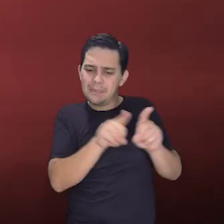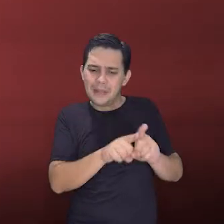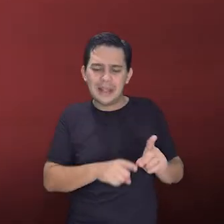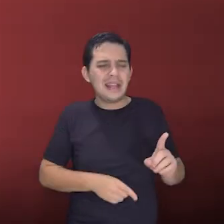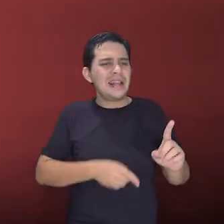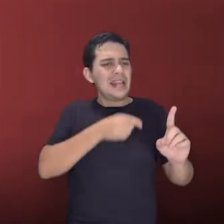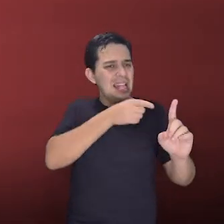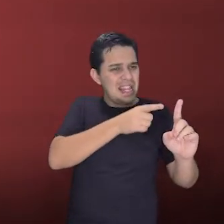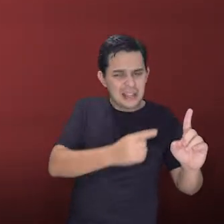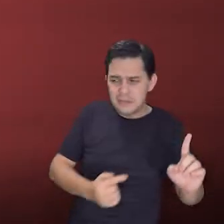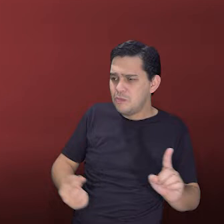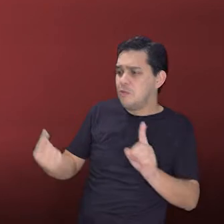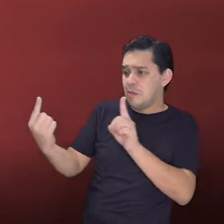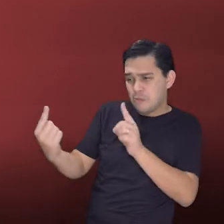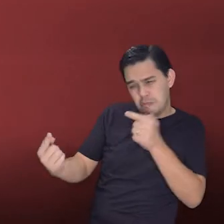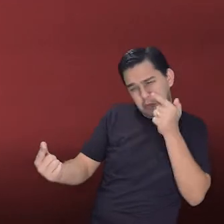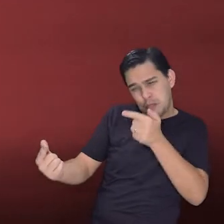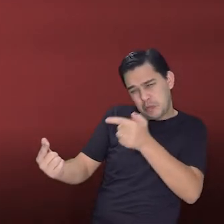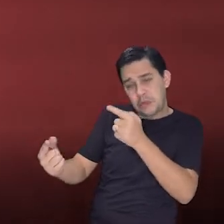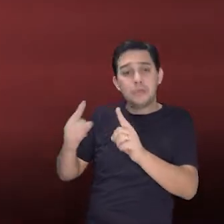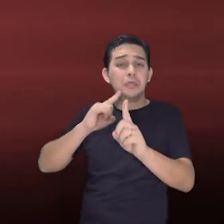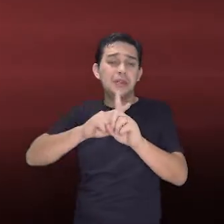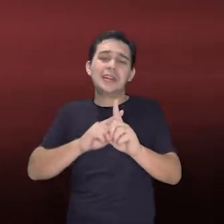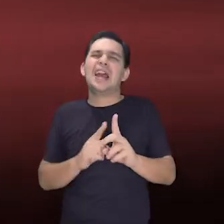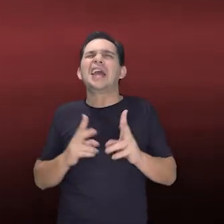ter sido praticado no contexto de milícia.